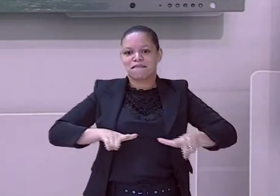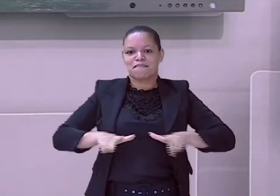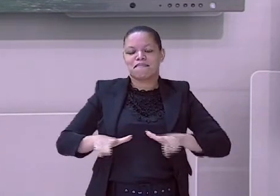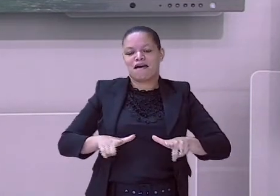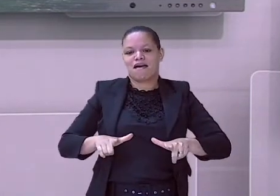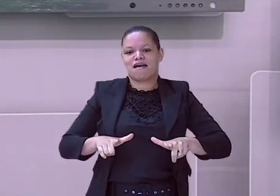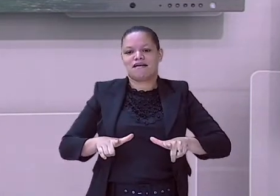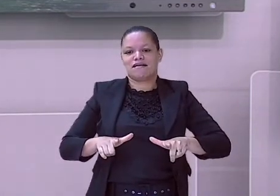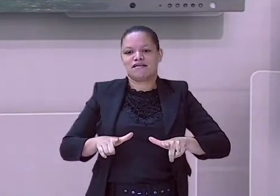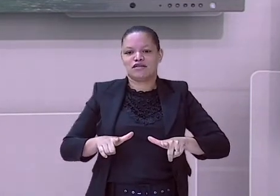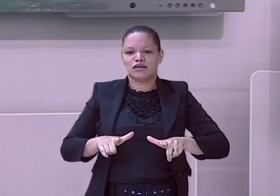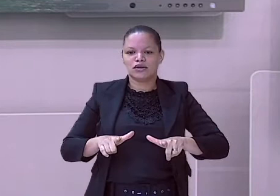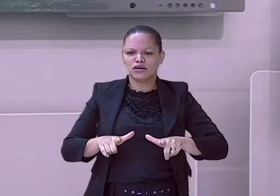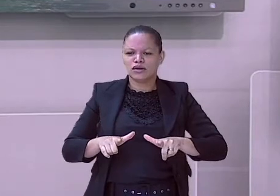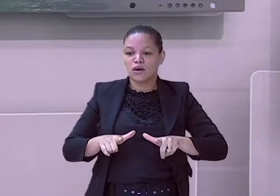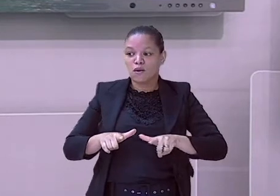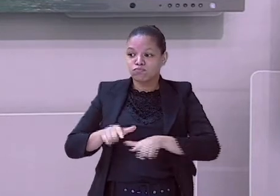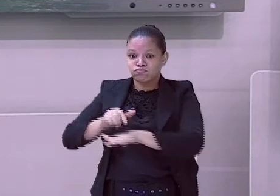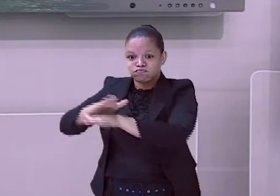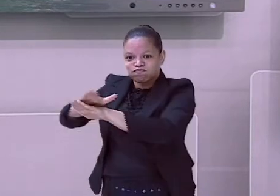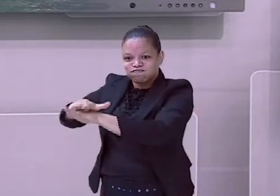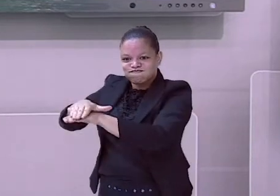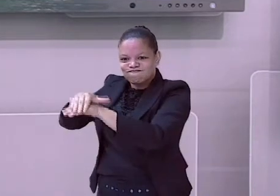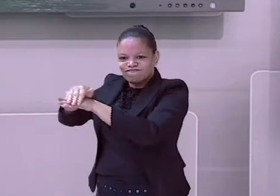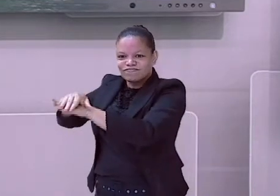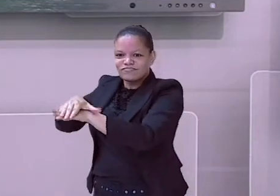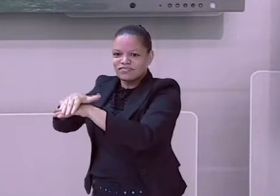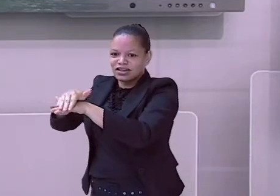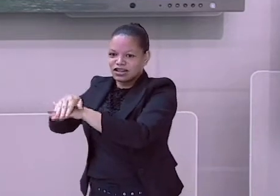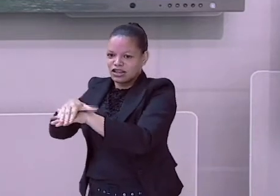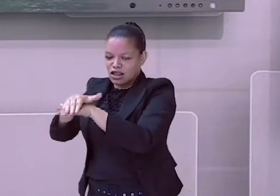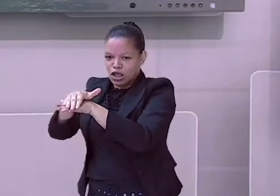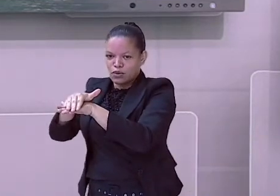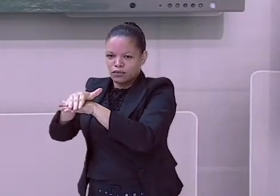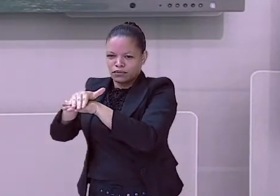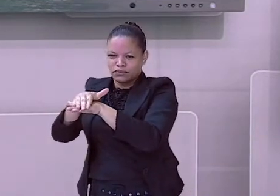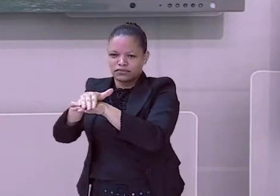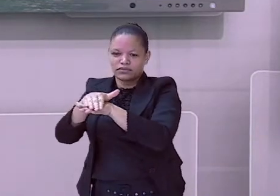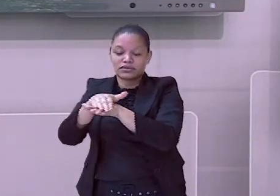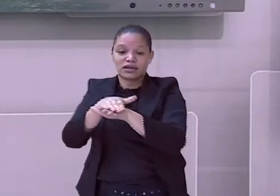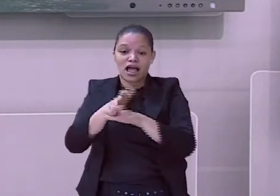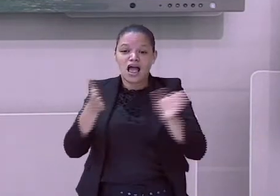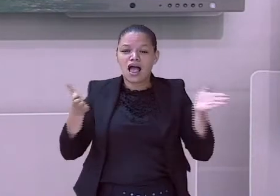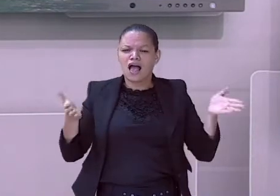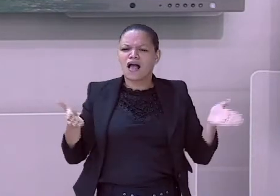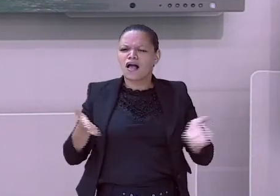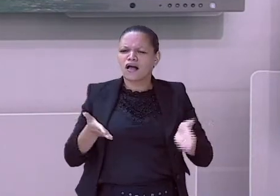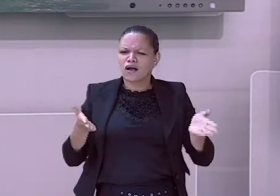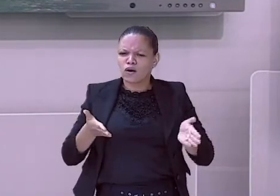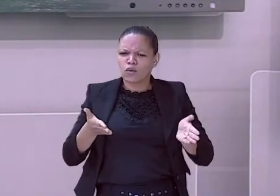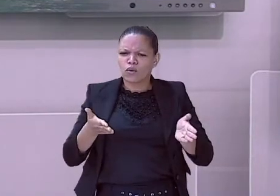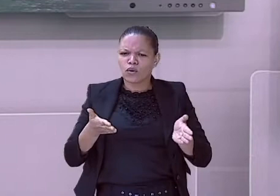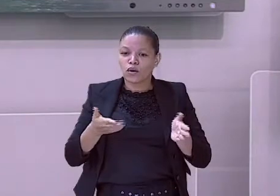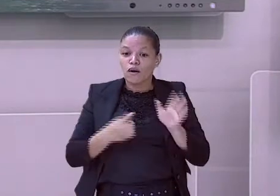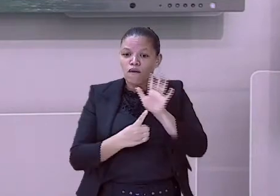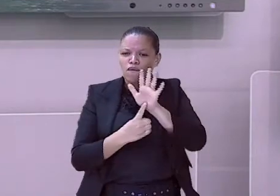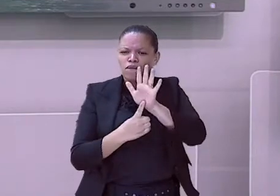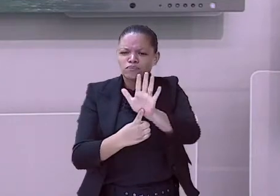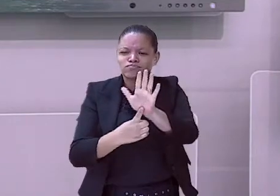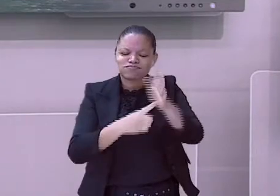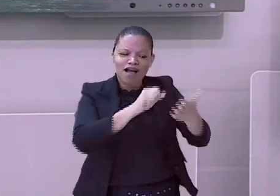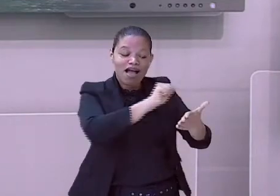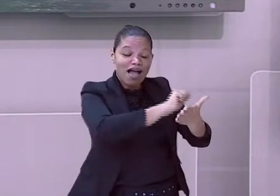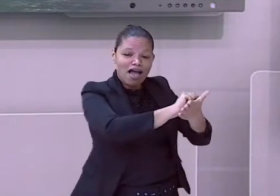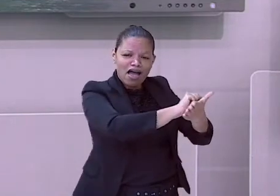conceito sobre o nascimento das tartarugas. Vamos ver agora a atividade que você